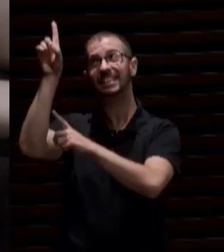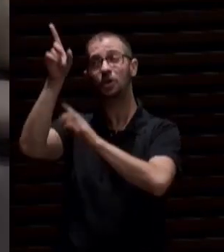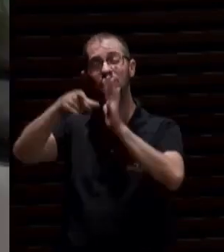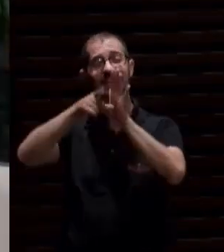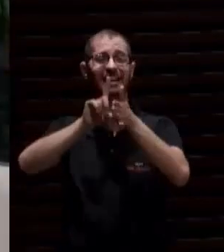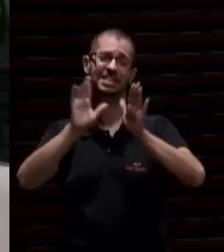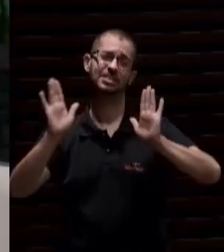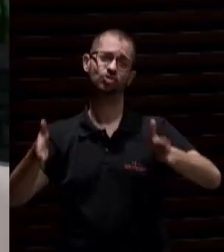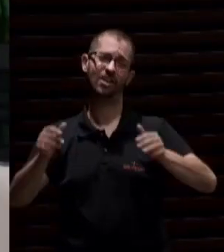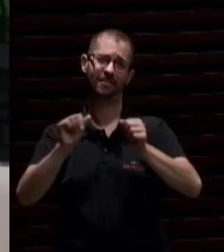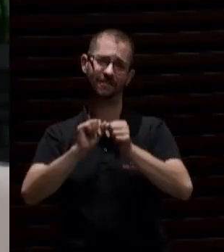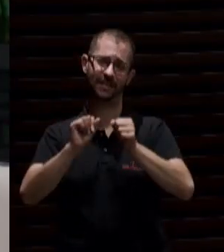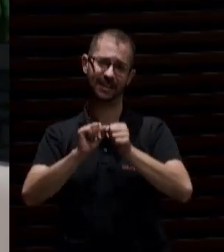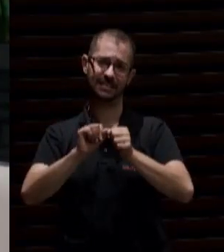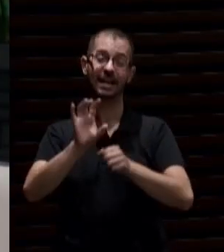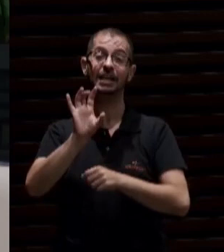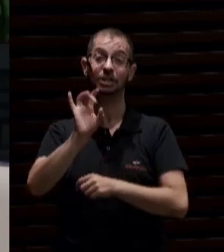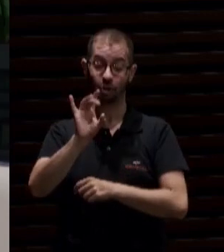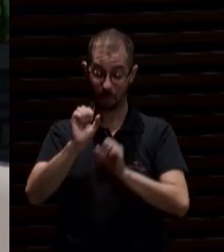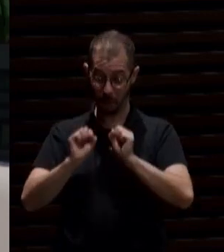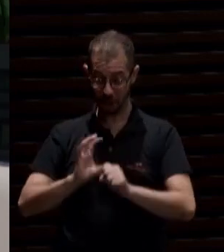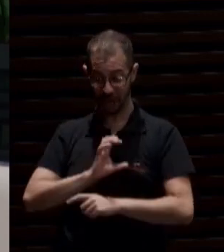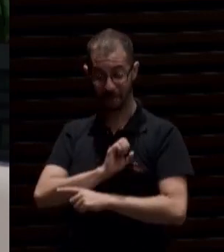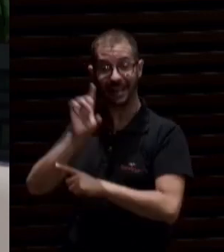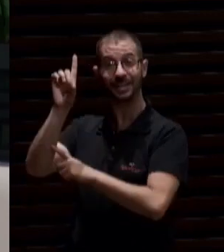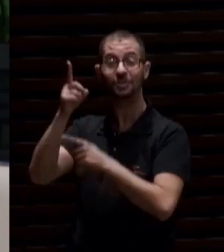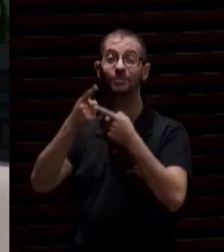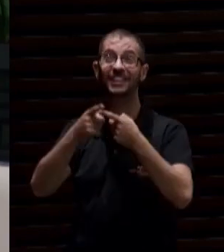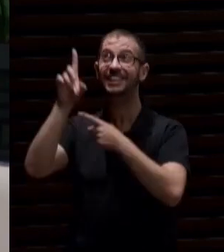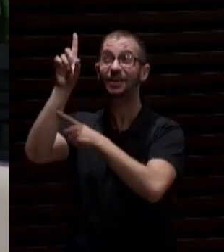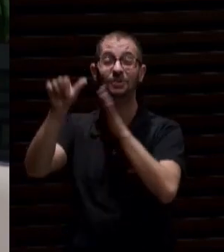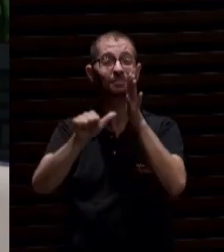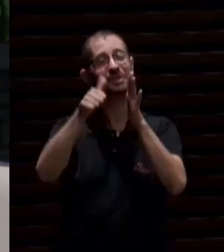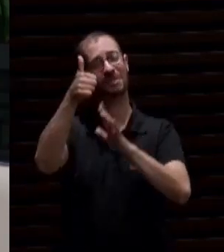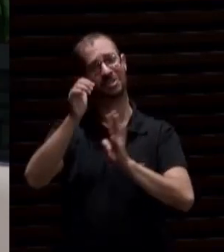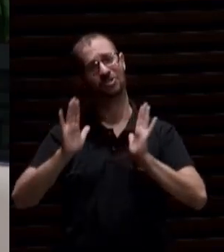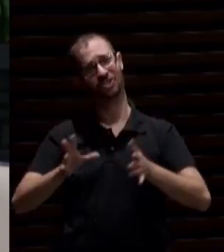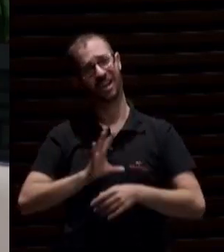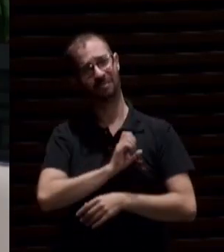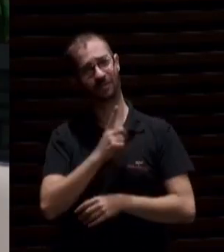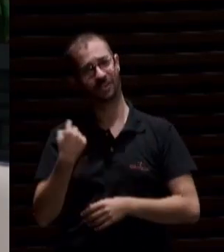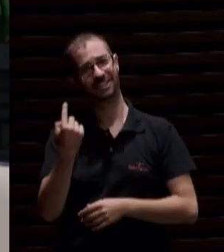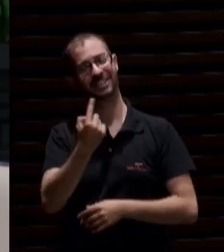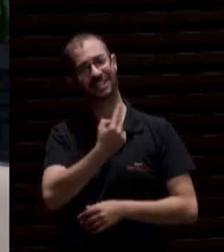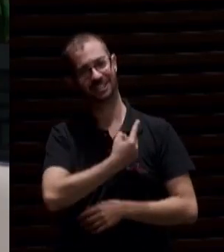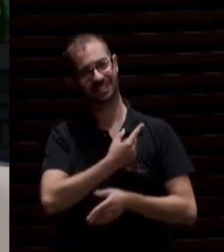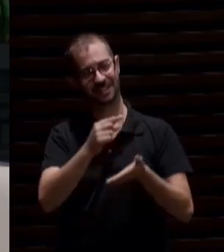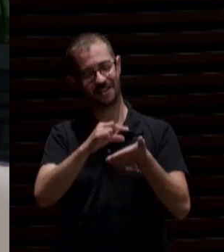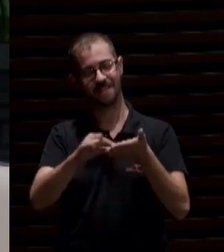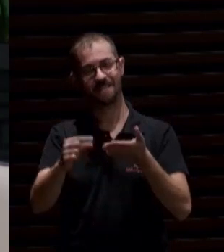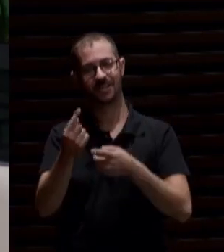primeiro. Só podemos amar a Deus, porque primeiramente ele nos amou. Agora, veja só o que diz o verso 8.